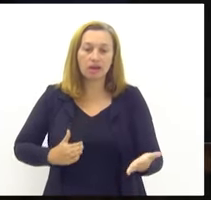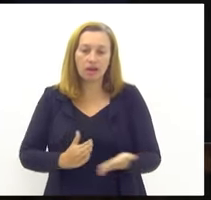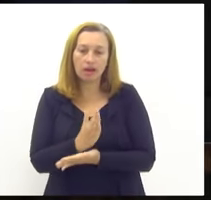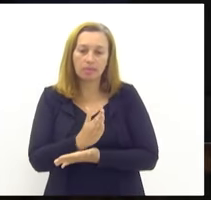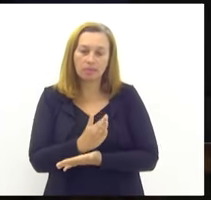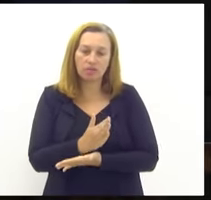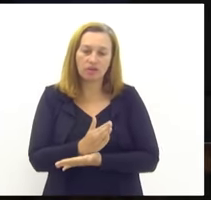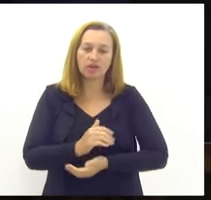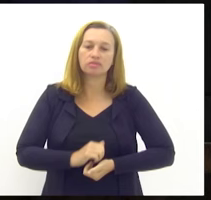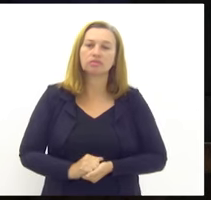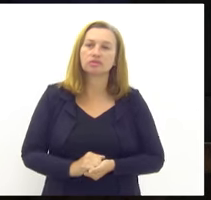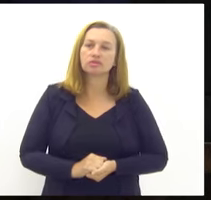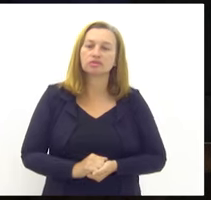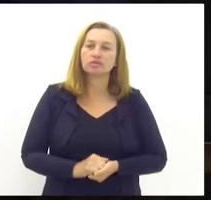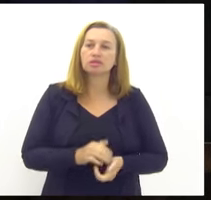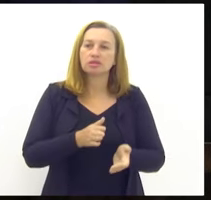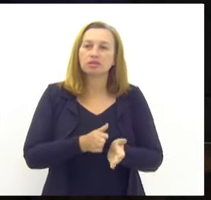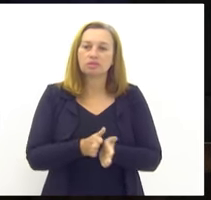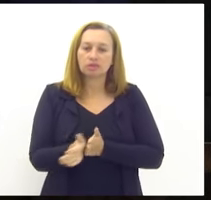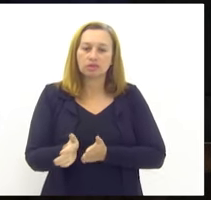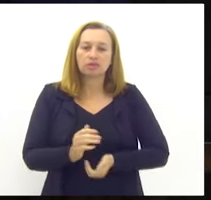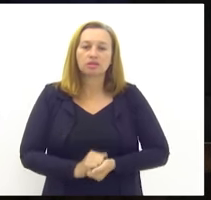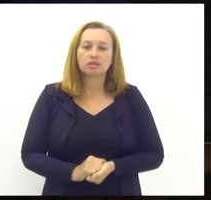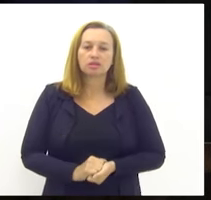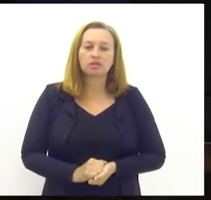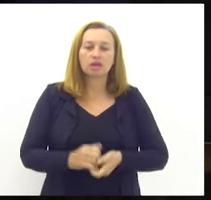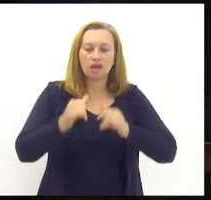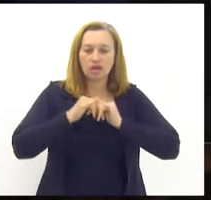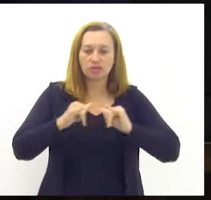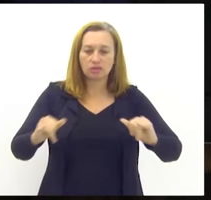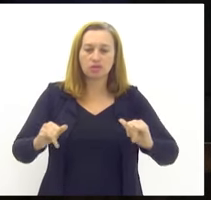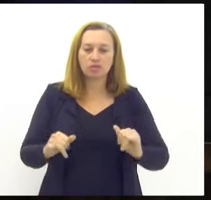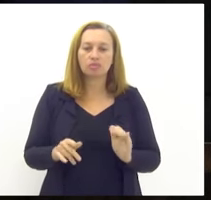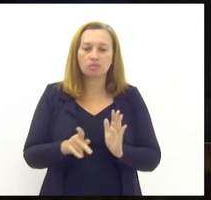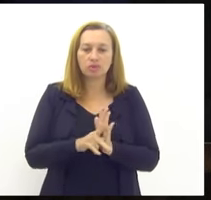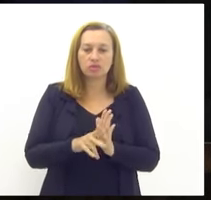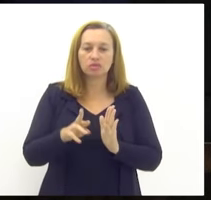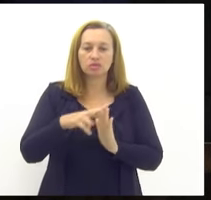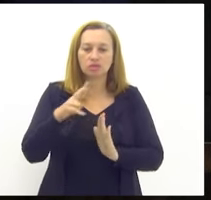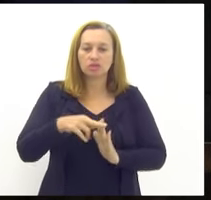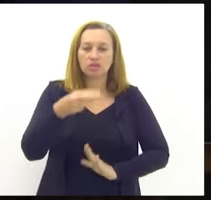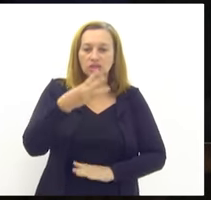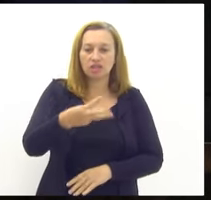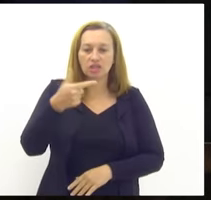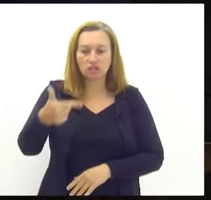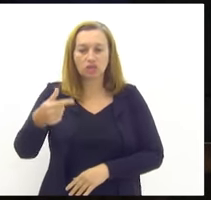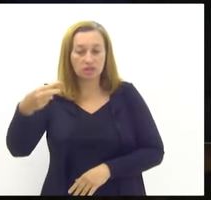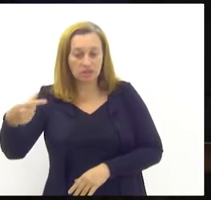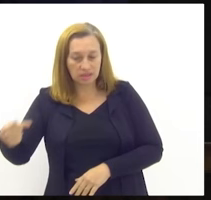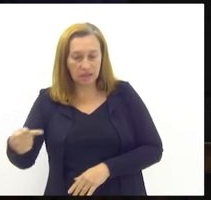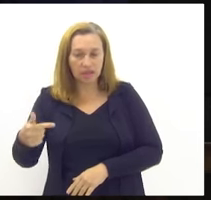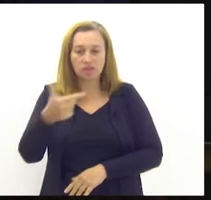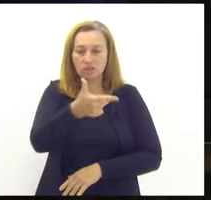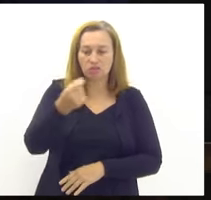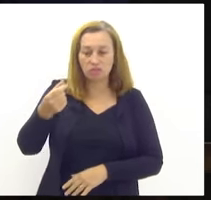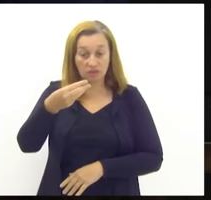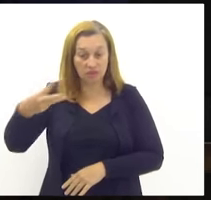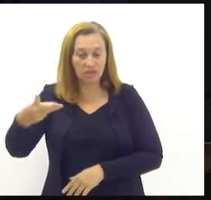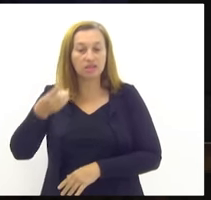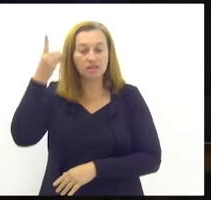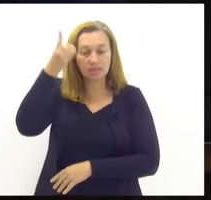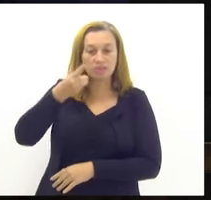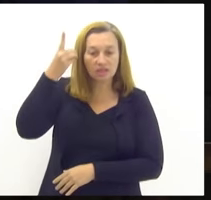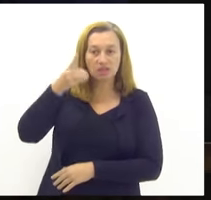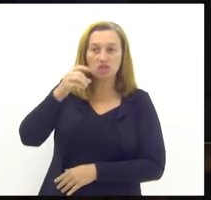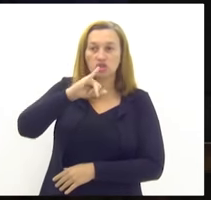estão aprovado vai a promulgação anuncio o projeto de resolução número 3272 de autoria do deputado